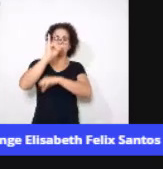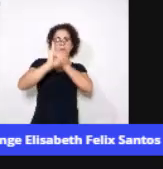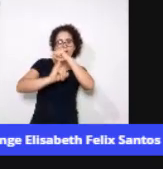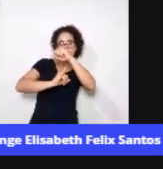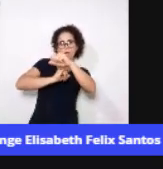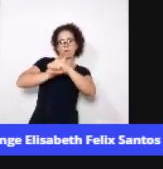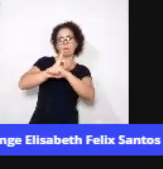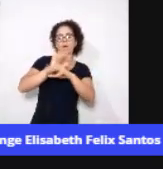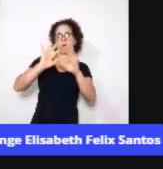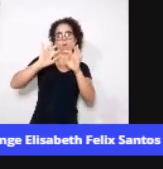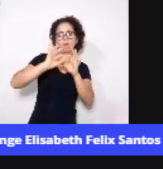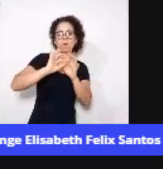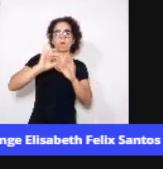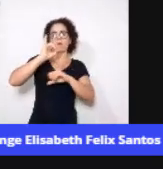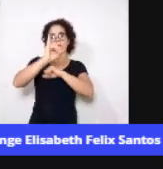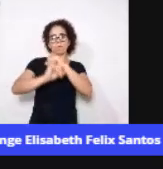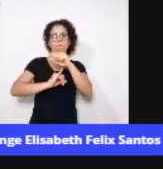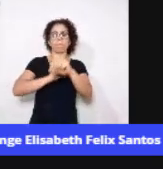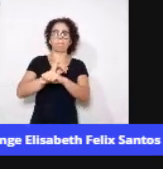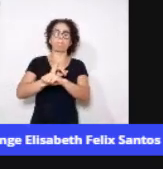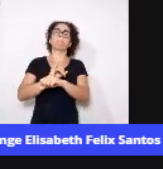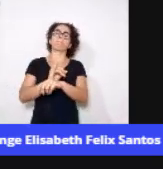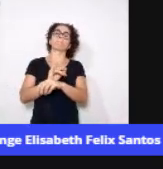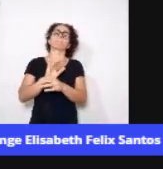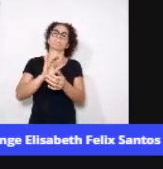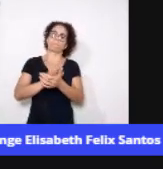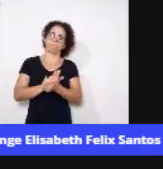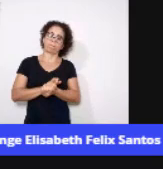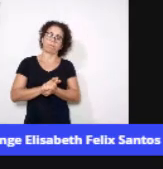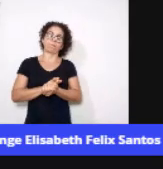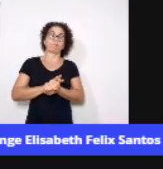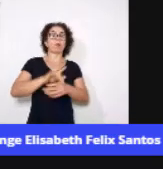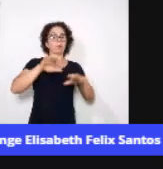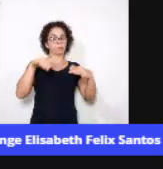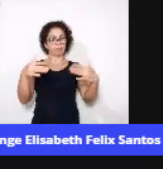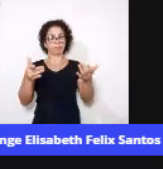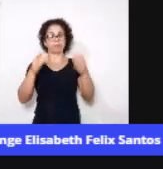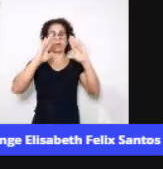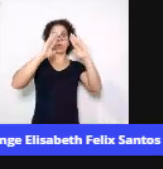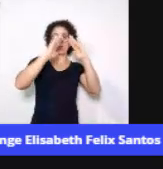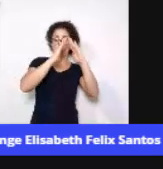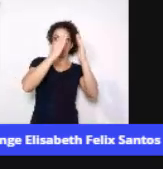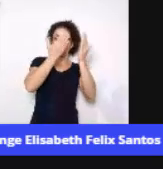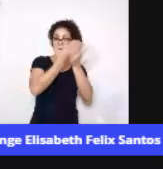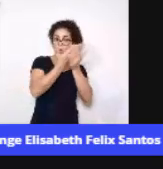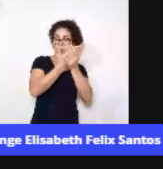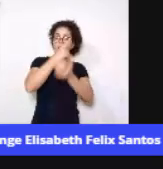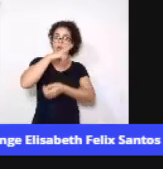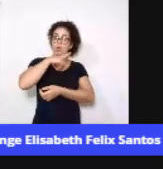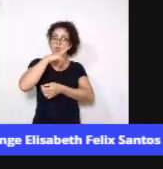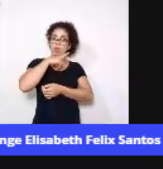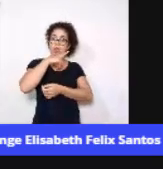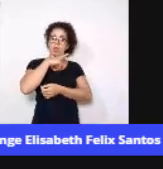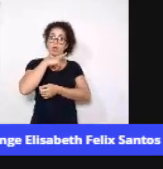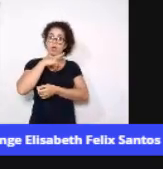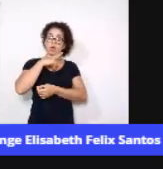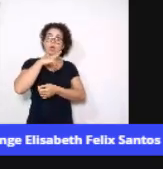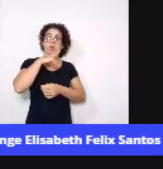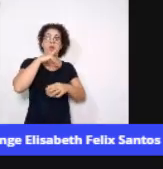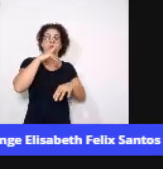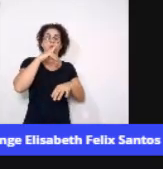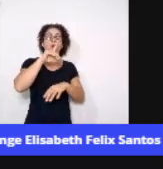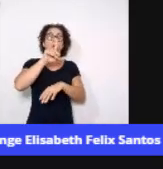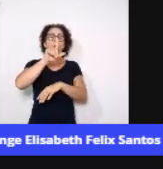Bem, as escolas, então, têm utilizado para o trabalho remoto o Google Meet,